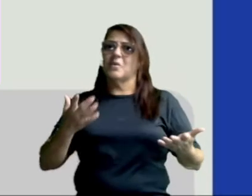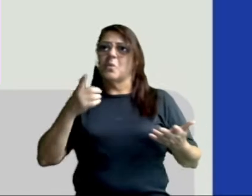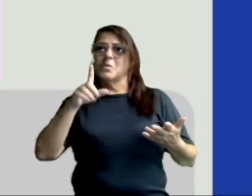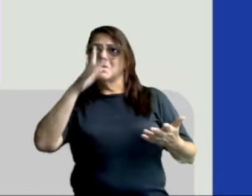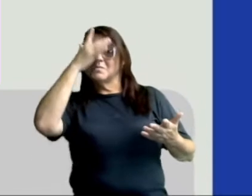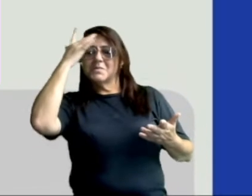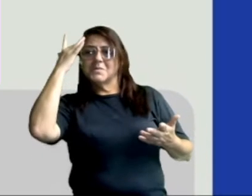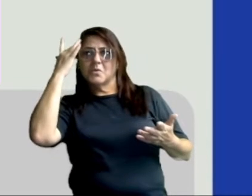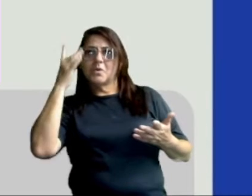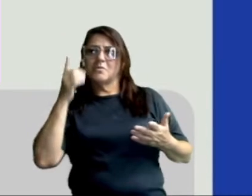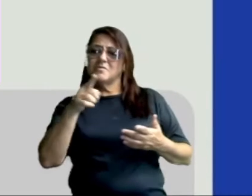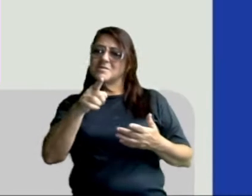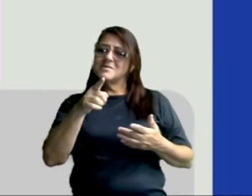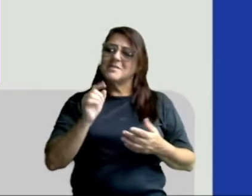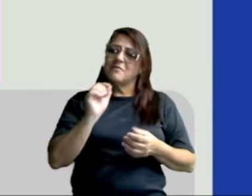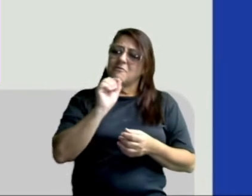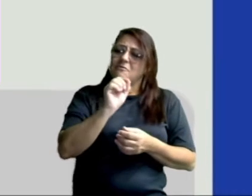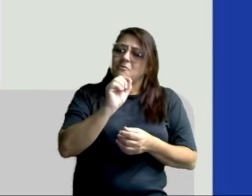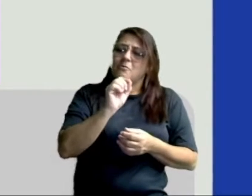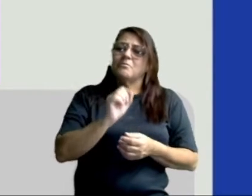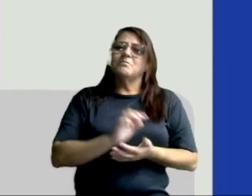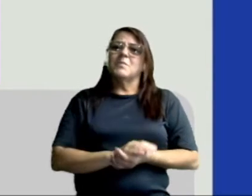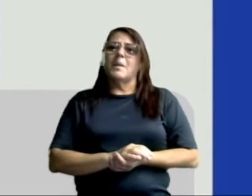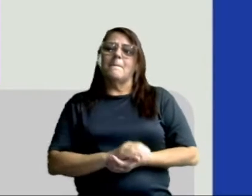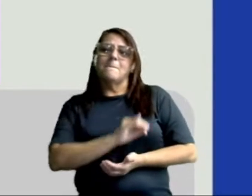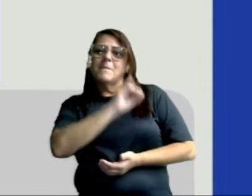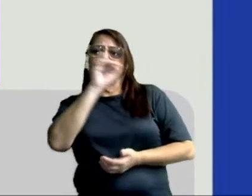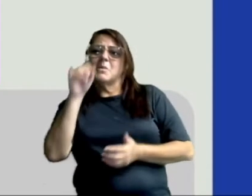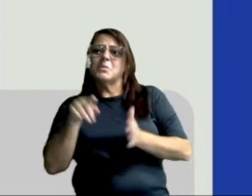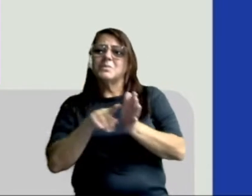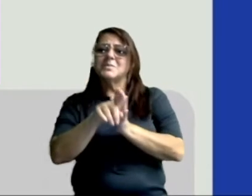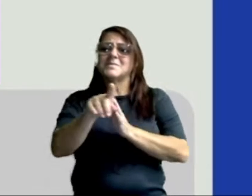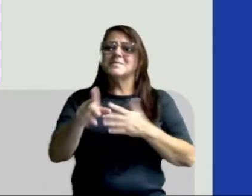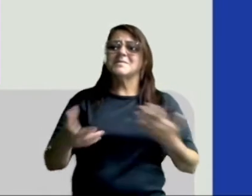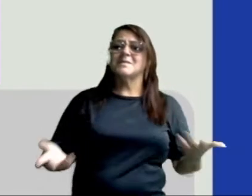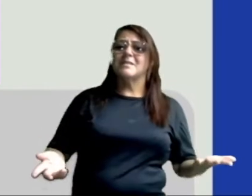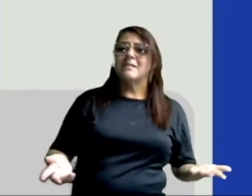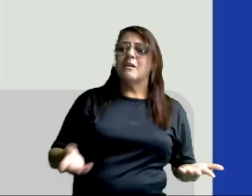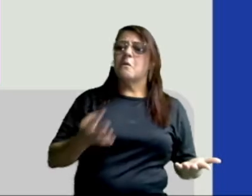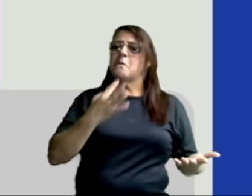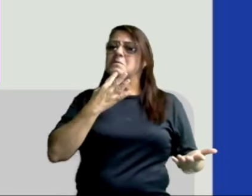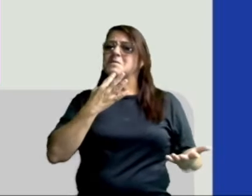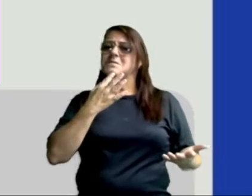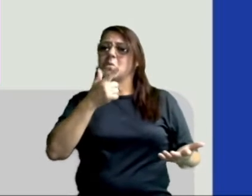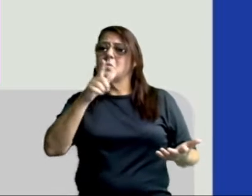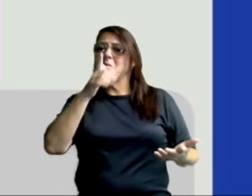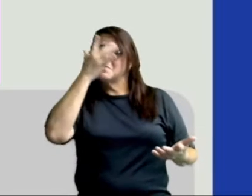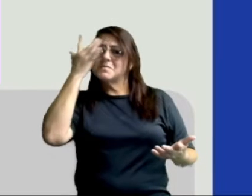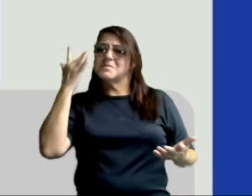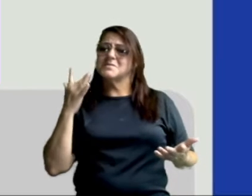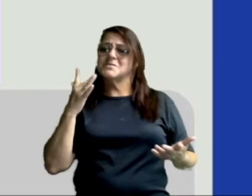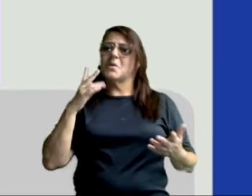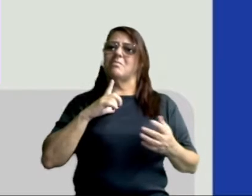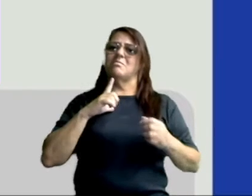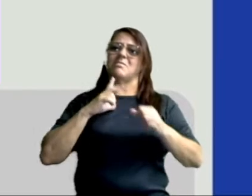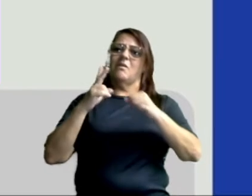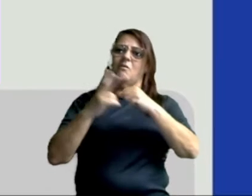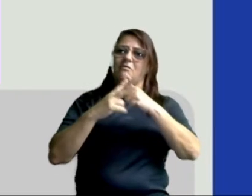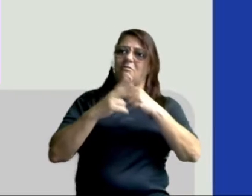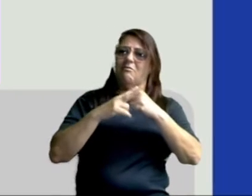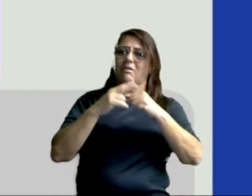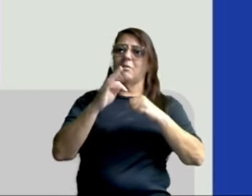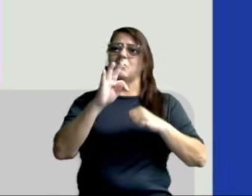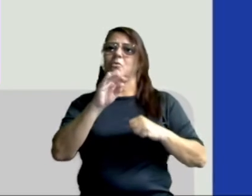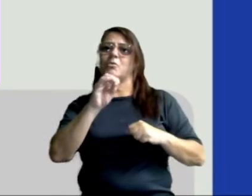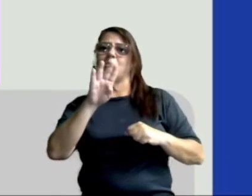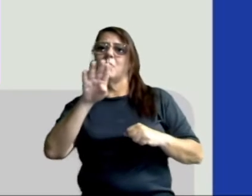você for se apresentar, sabe aquela perguntinha de what's your name? Se você ainda não percebeu, mas existe ali o verbo to be. E a